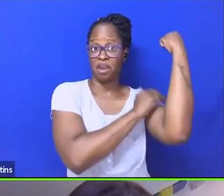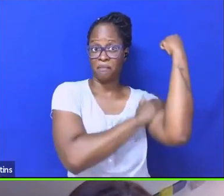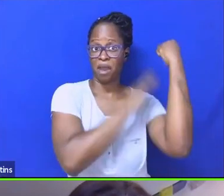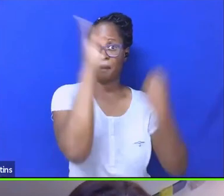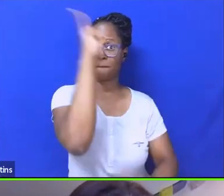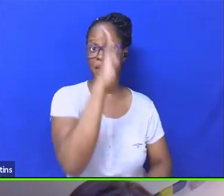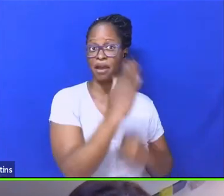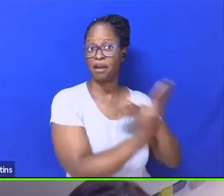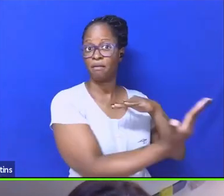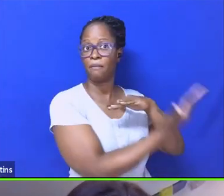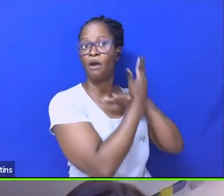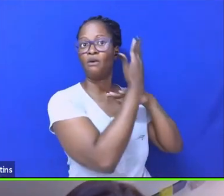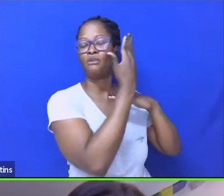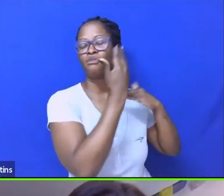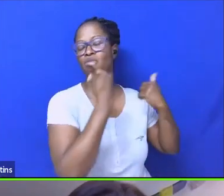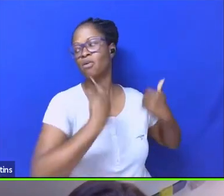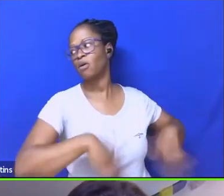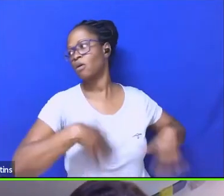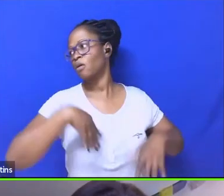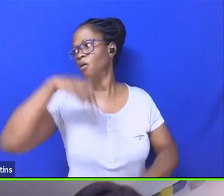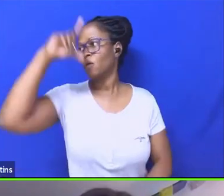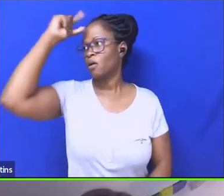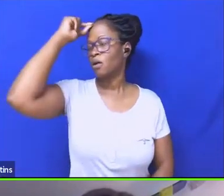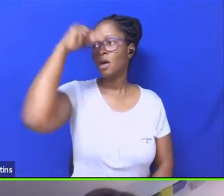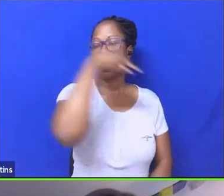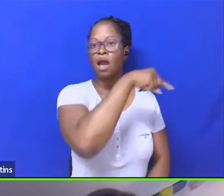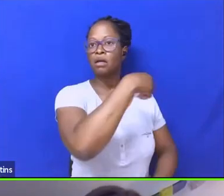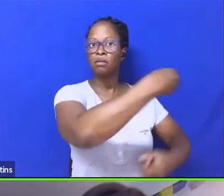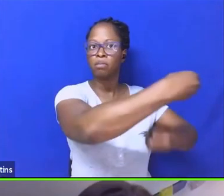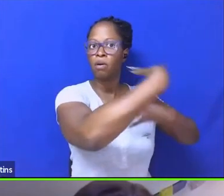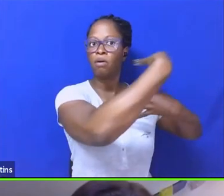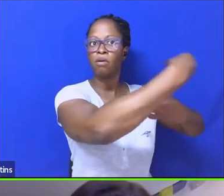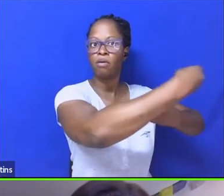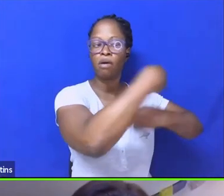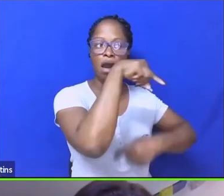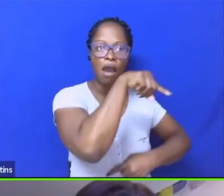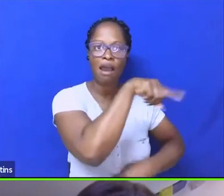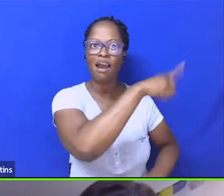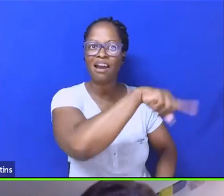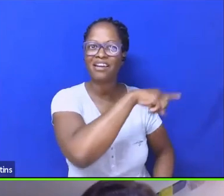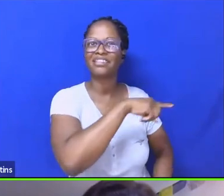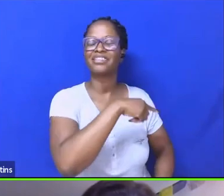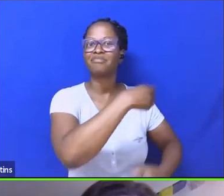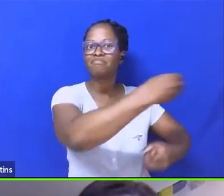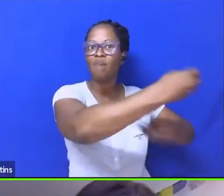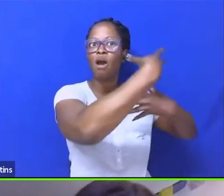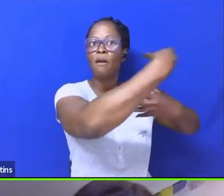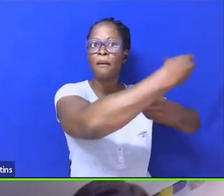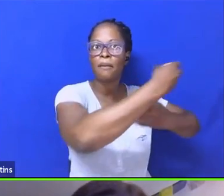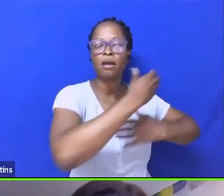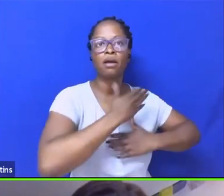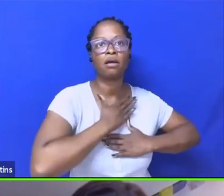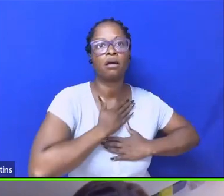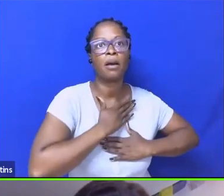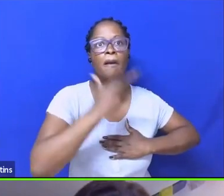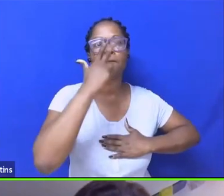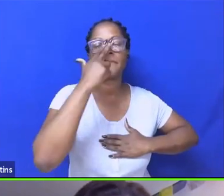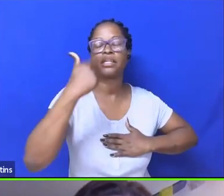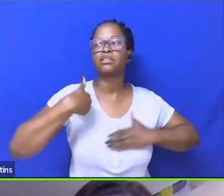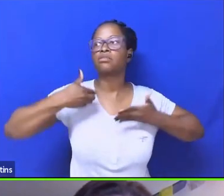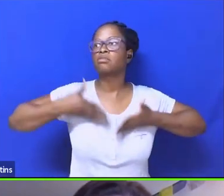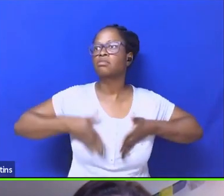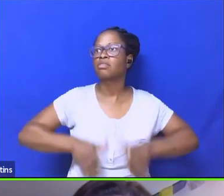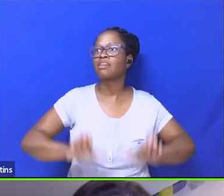e elas me ensinaron muito muito foi como volver a nacer em muitos sentidos não só acadêmicamente